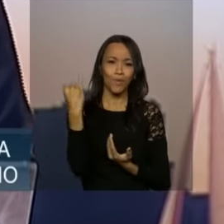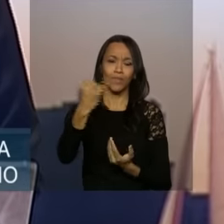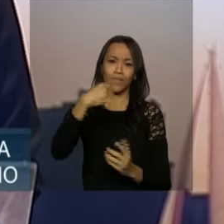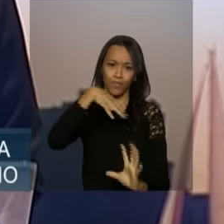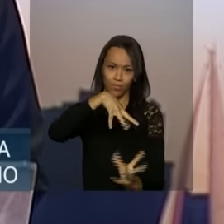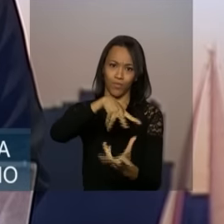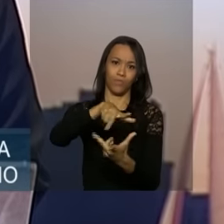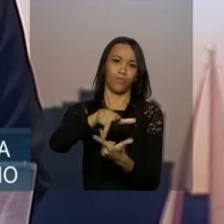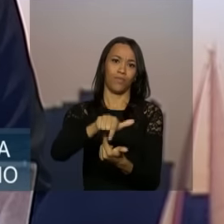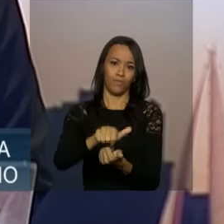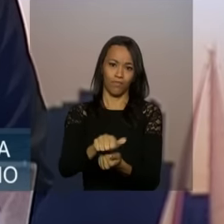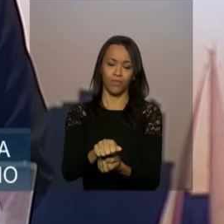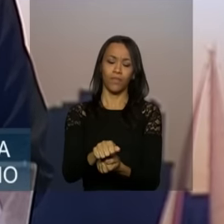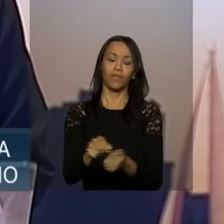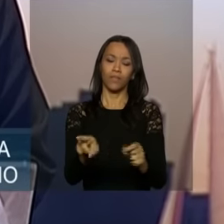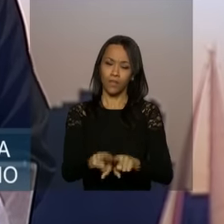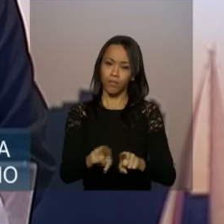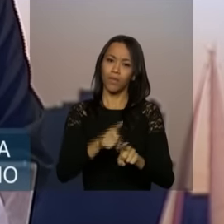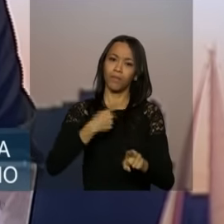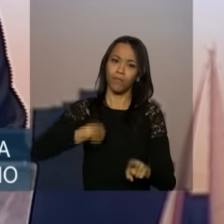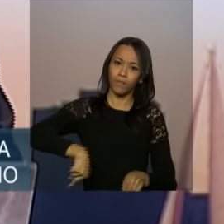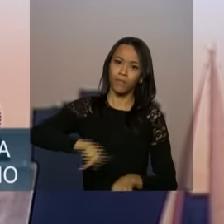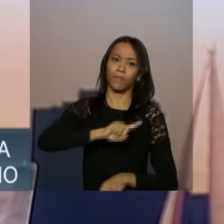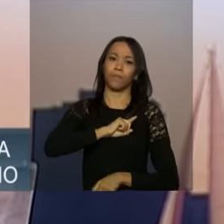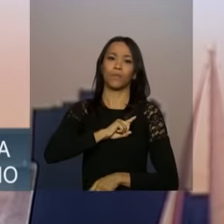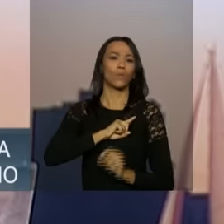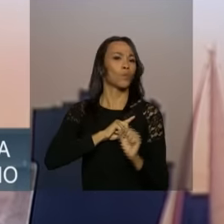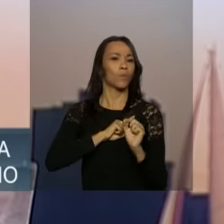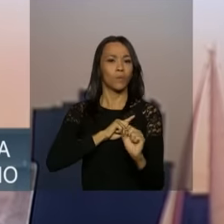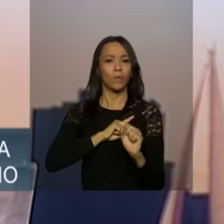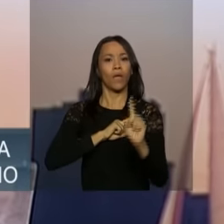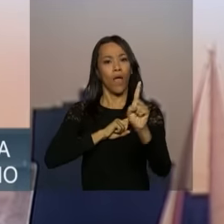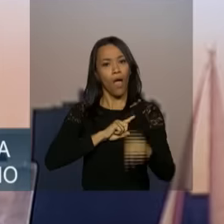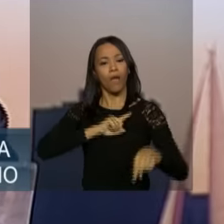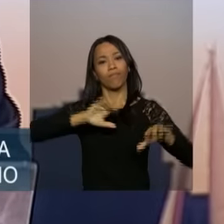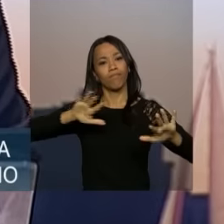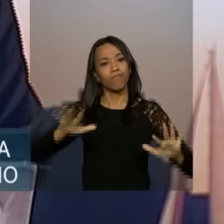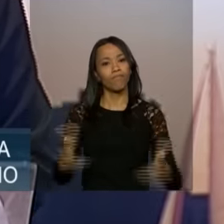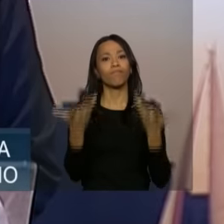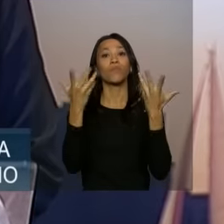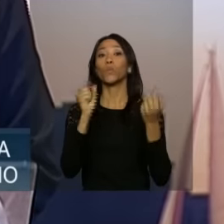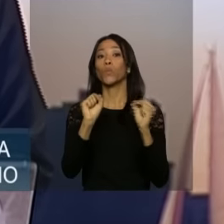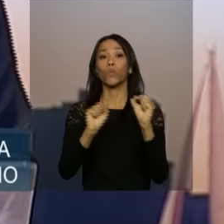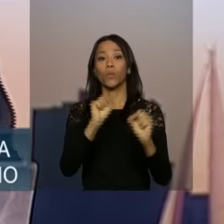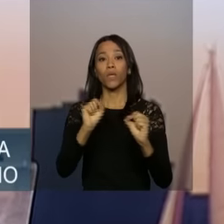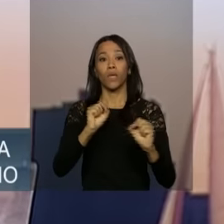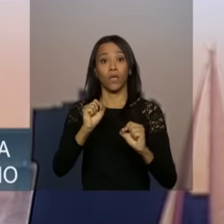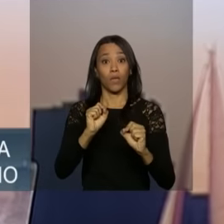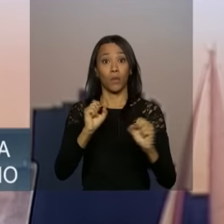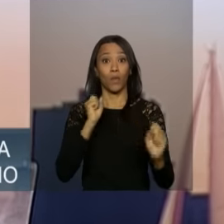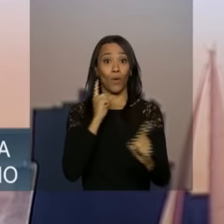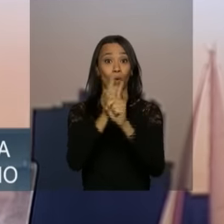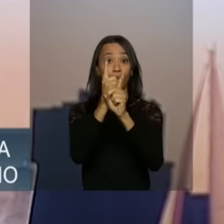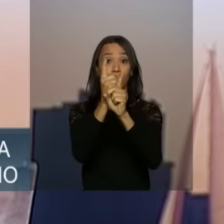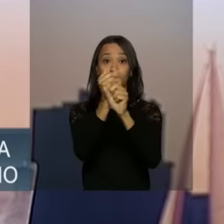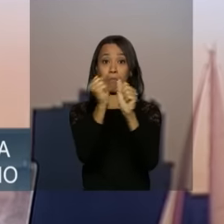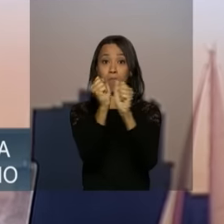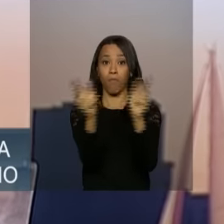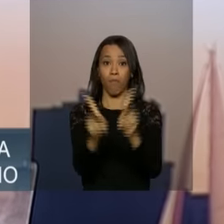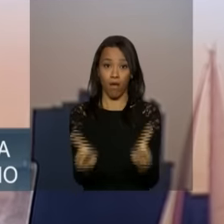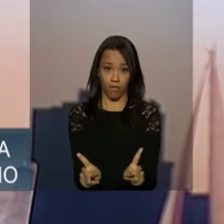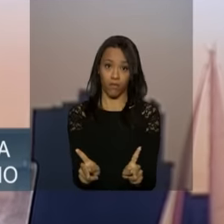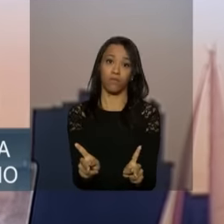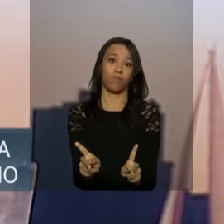mundo e para nós também, que é a comemoração de um encontro de paz. De